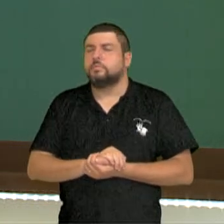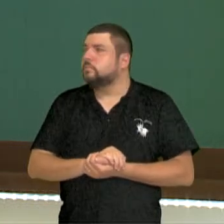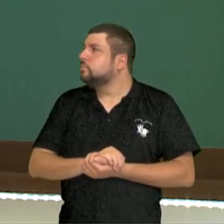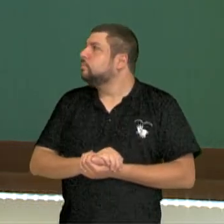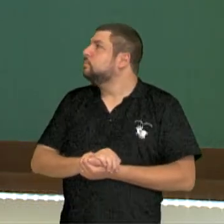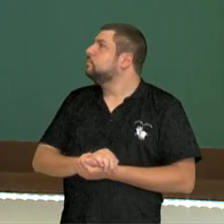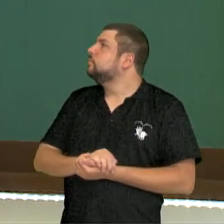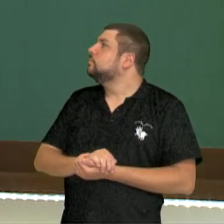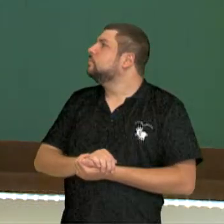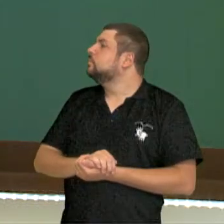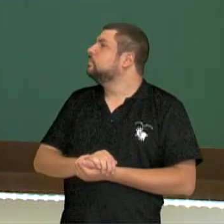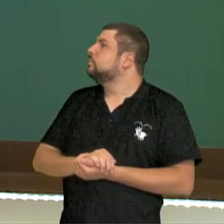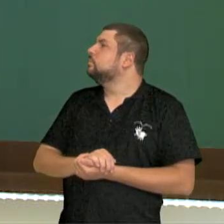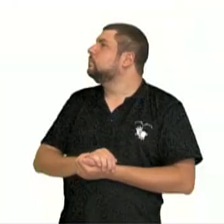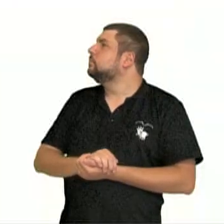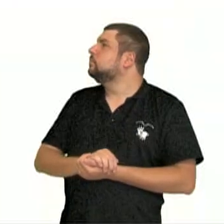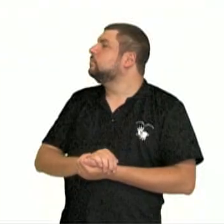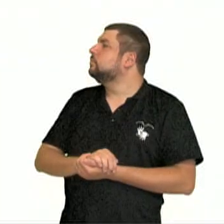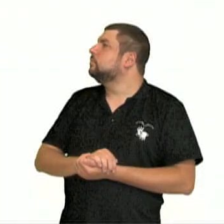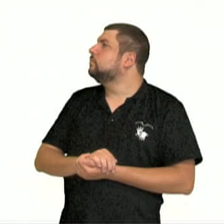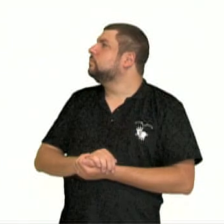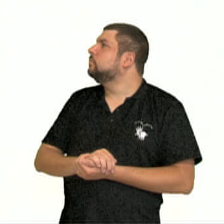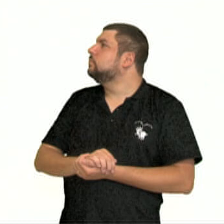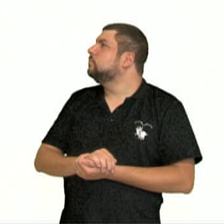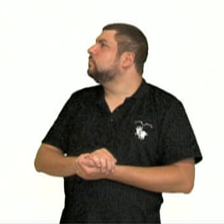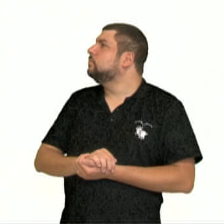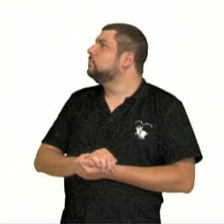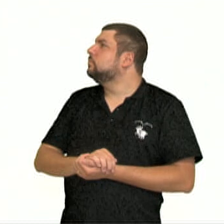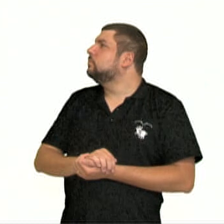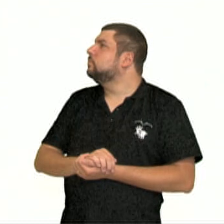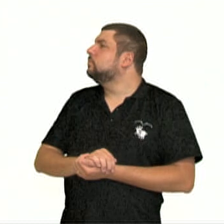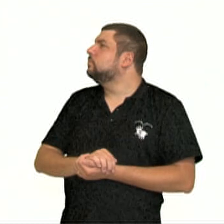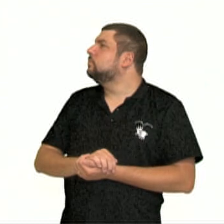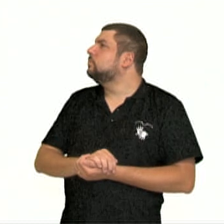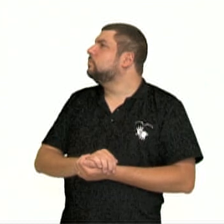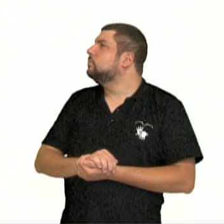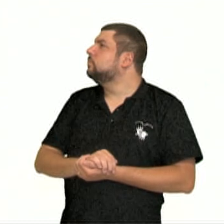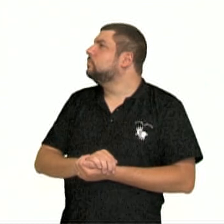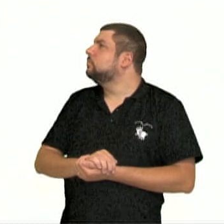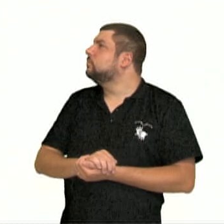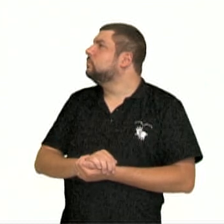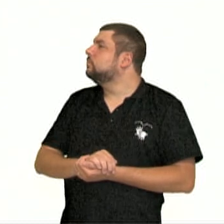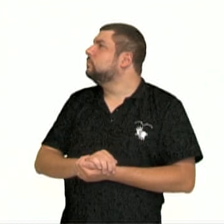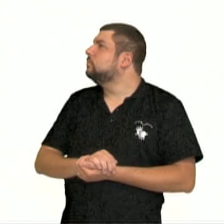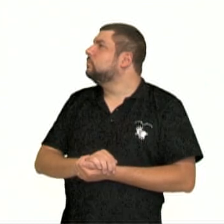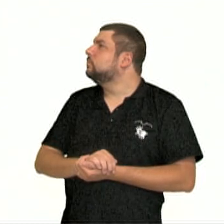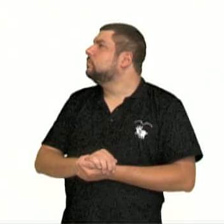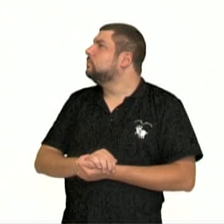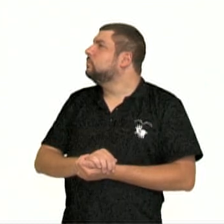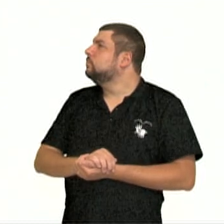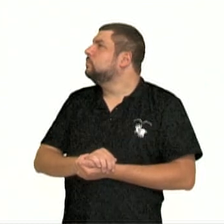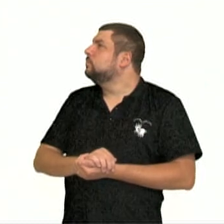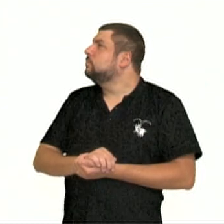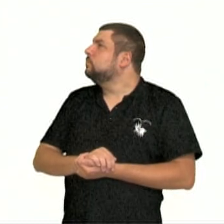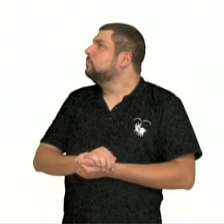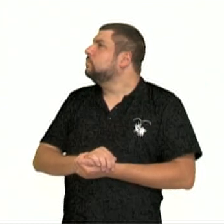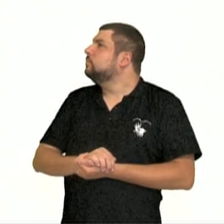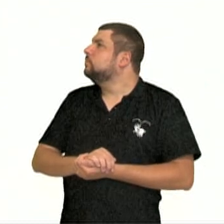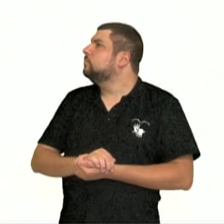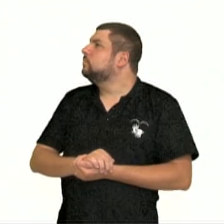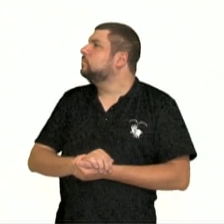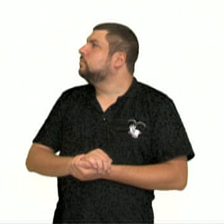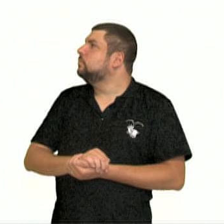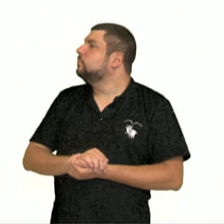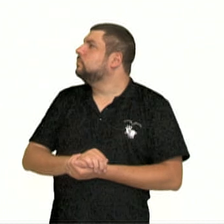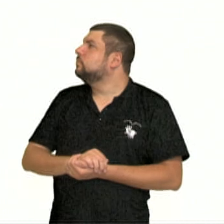me. Deveria ser eu. That should be me feeling your kiss. That should be me buying your gifts. This